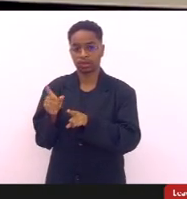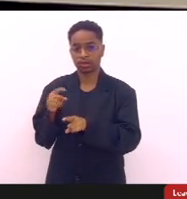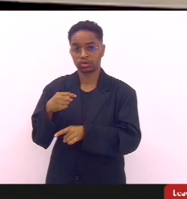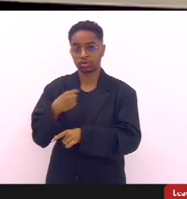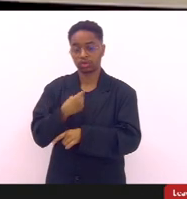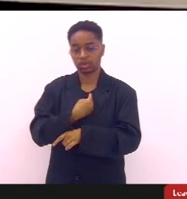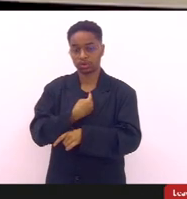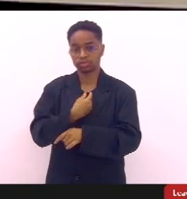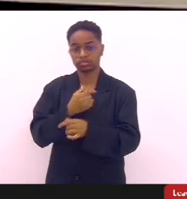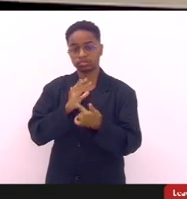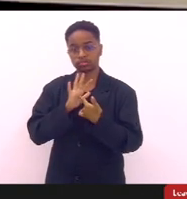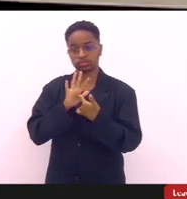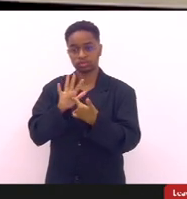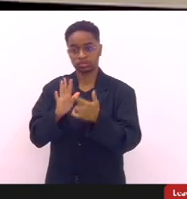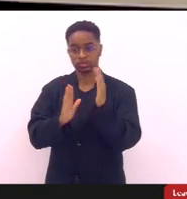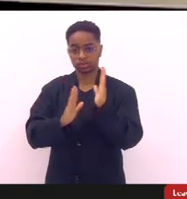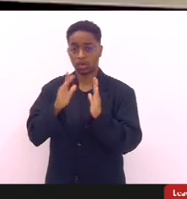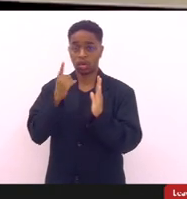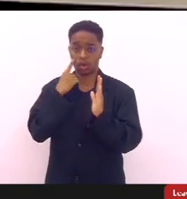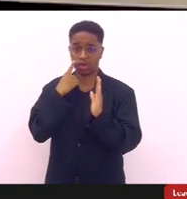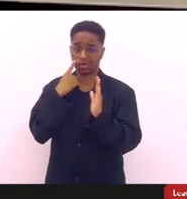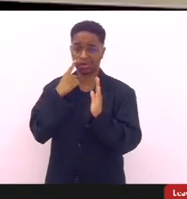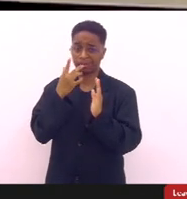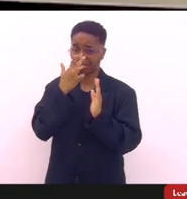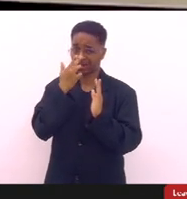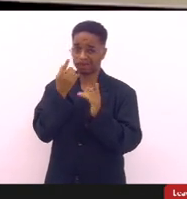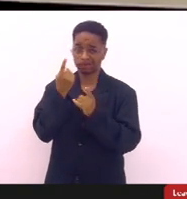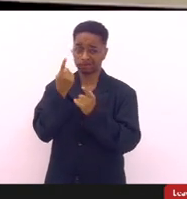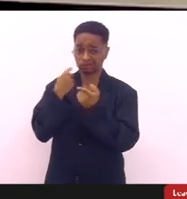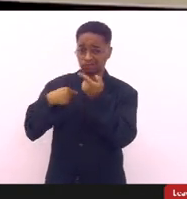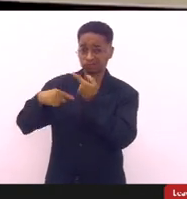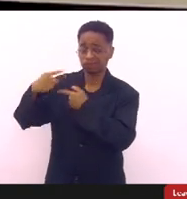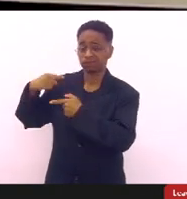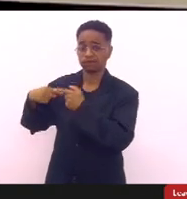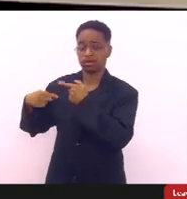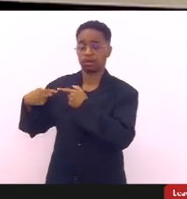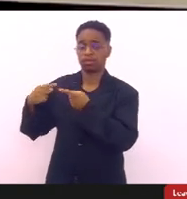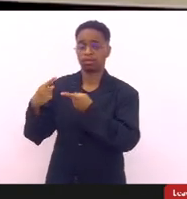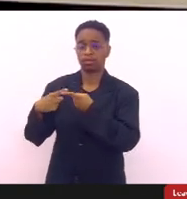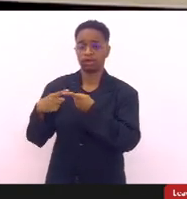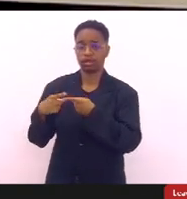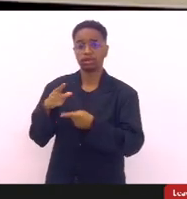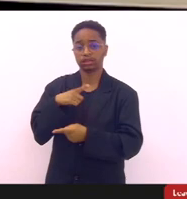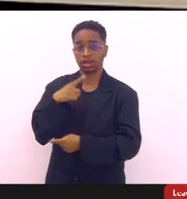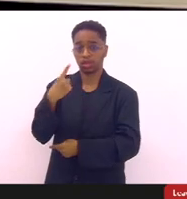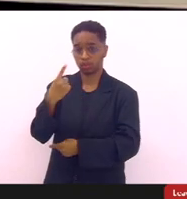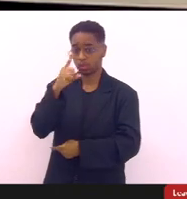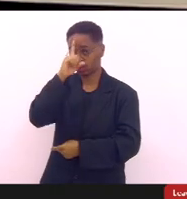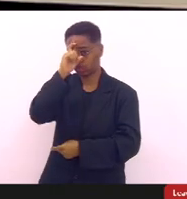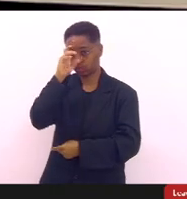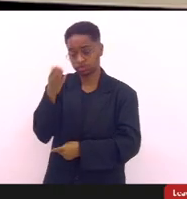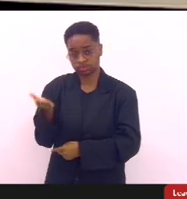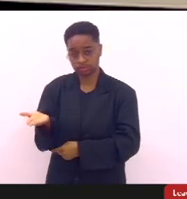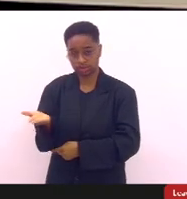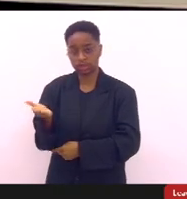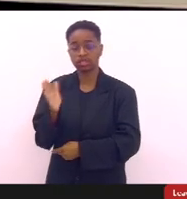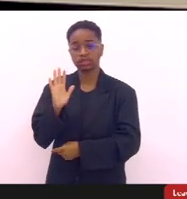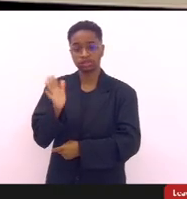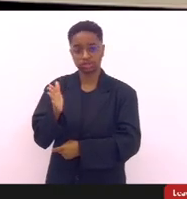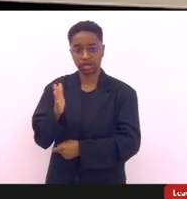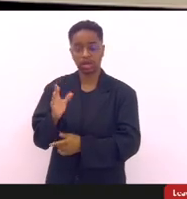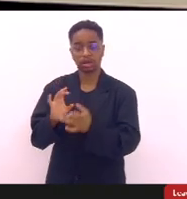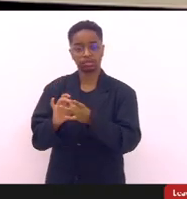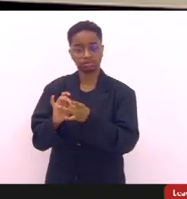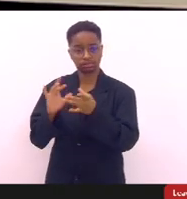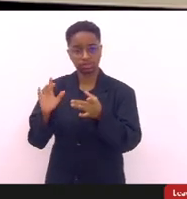repercutiu naquele momento, dizendo: ó, isso é um retrocesso. A gente tem um hospital sanatório penal, ele já foi habilitado, já foi